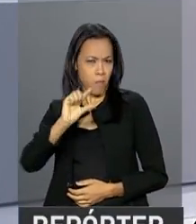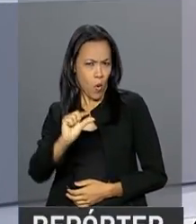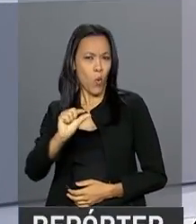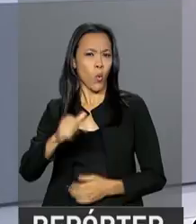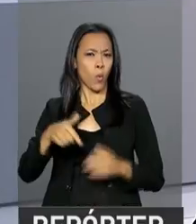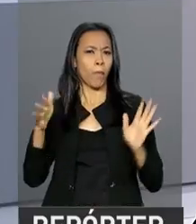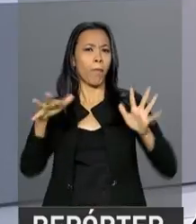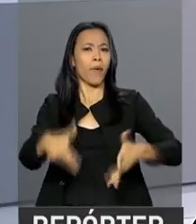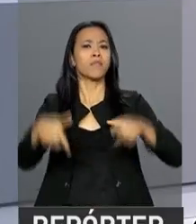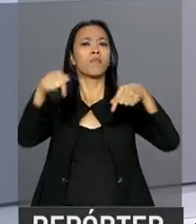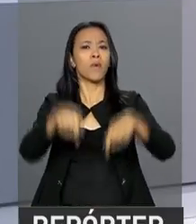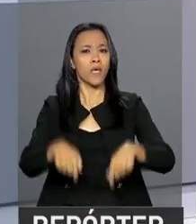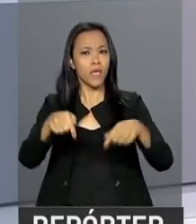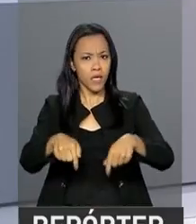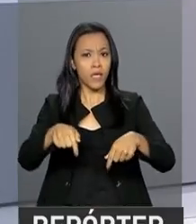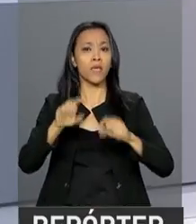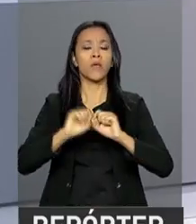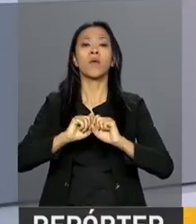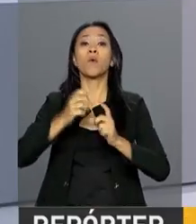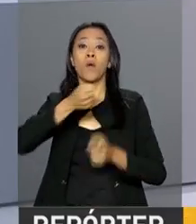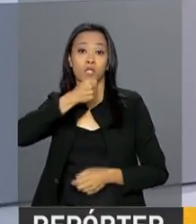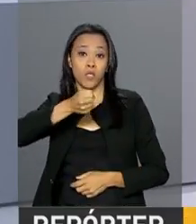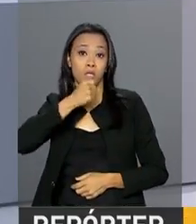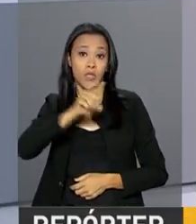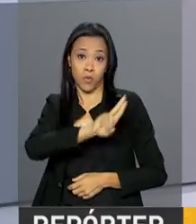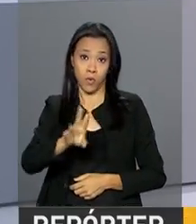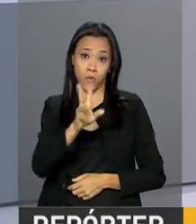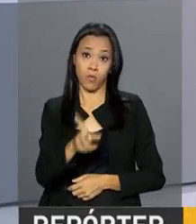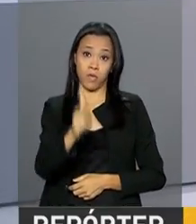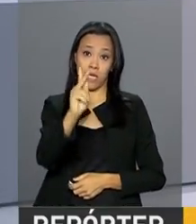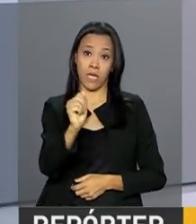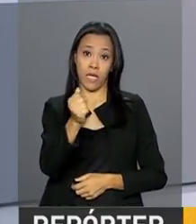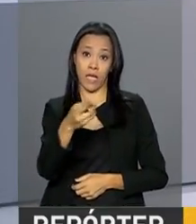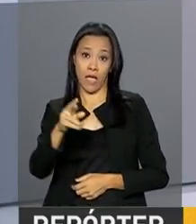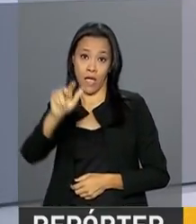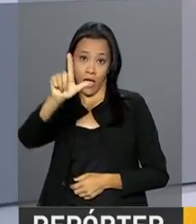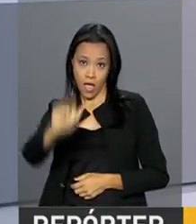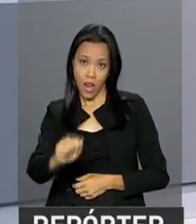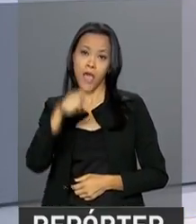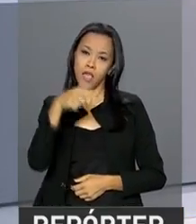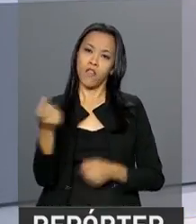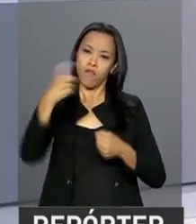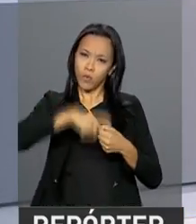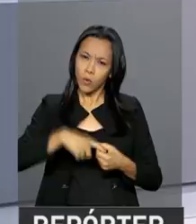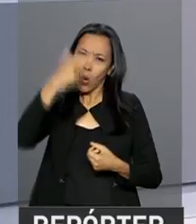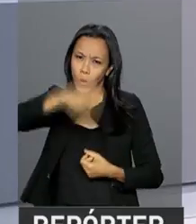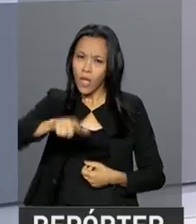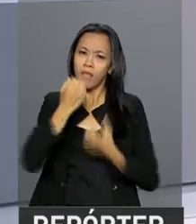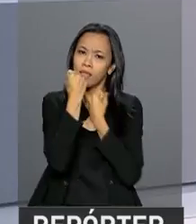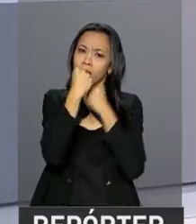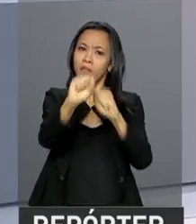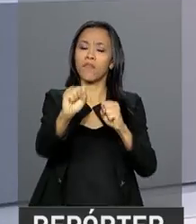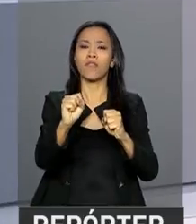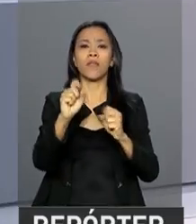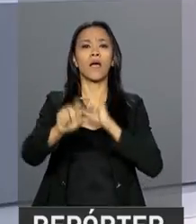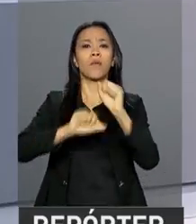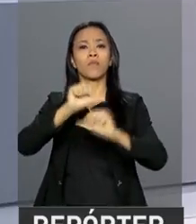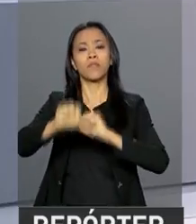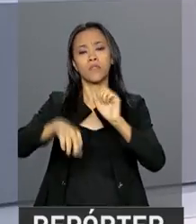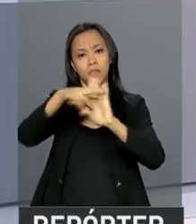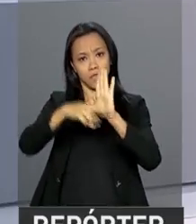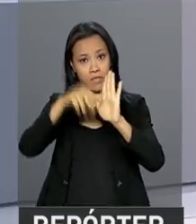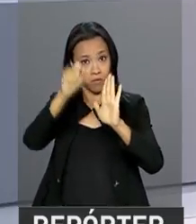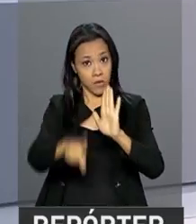NBR do programa agora Brasil com a jornalista Carla vatier o ministro voltou a defender a reforma da previdência para que todos os brasileiros